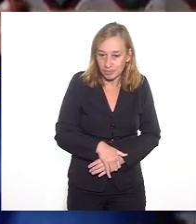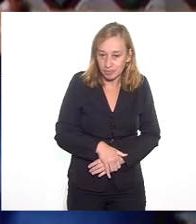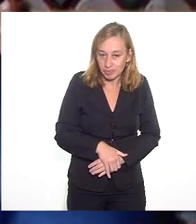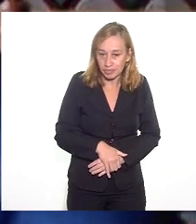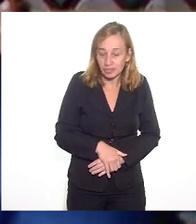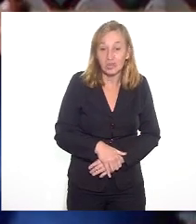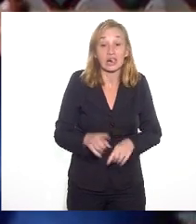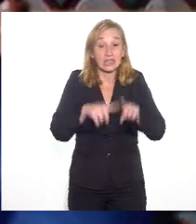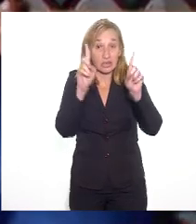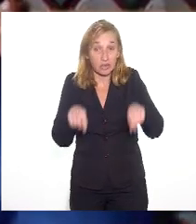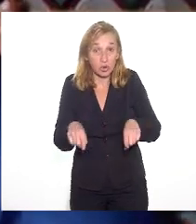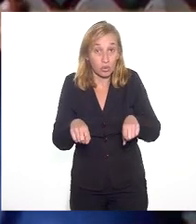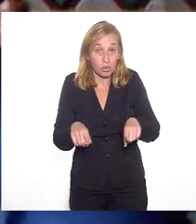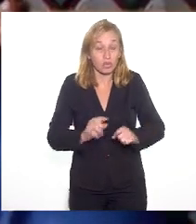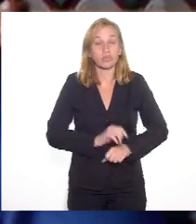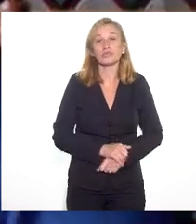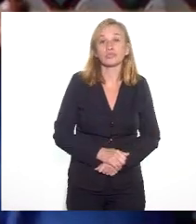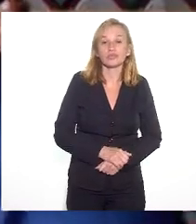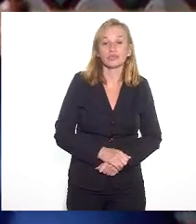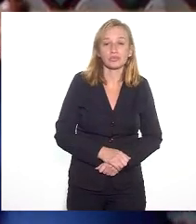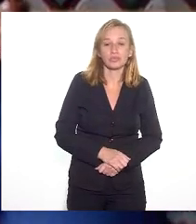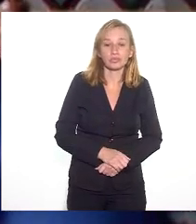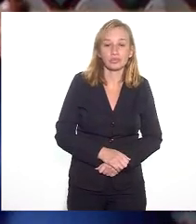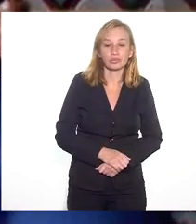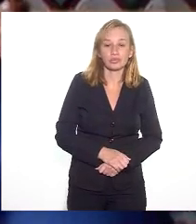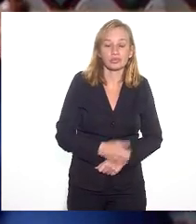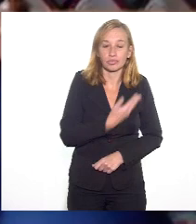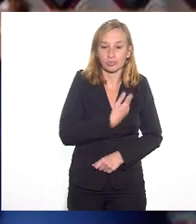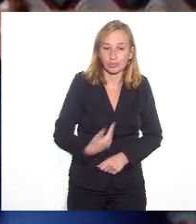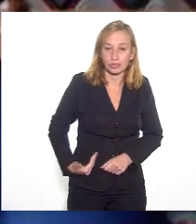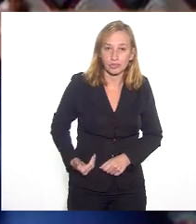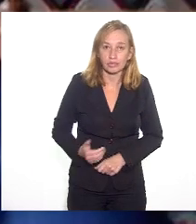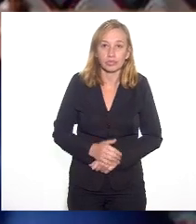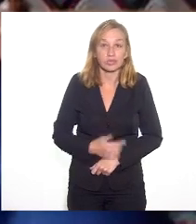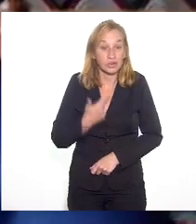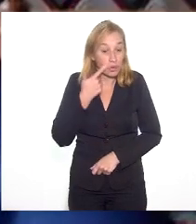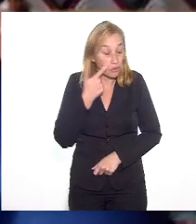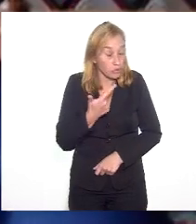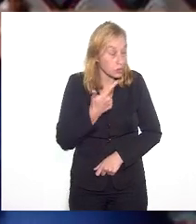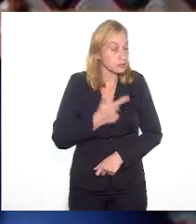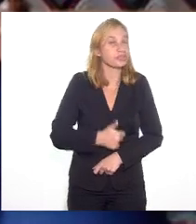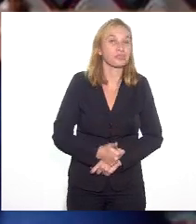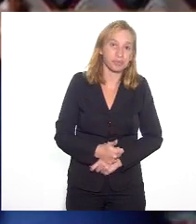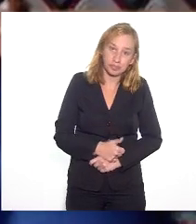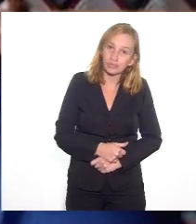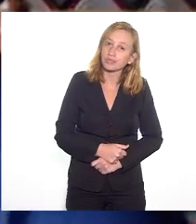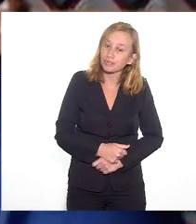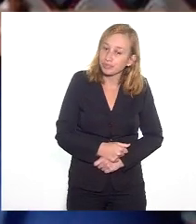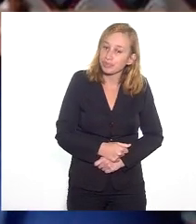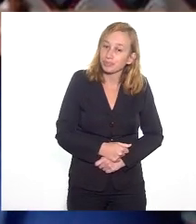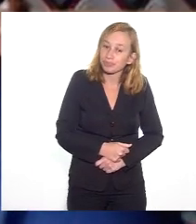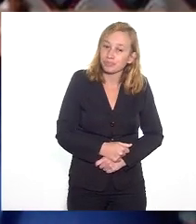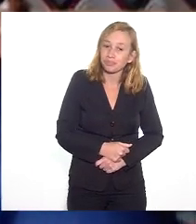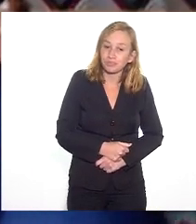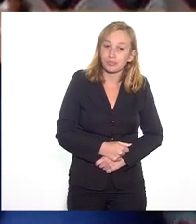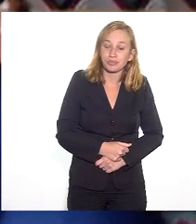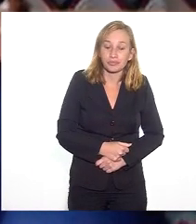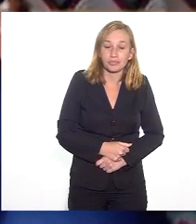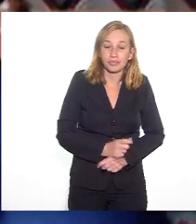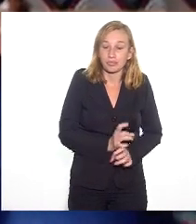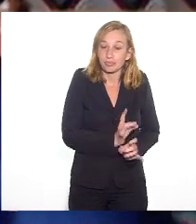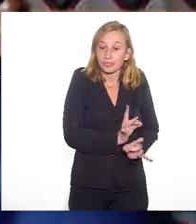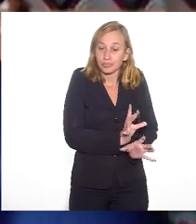servidores para os servidores e servidoras públicas. A gente viu o quanto, né, essa